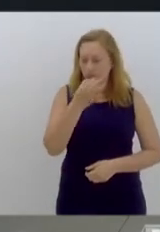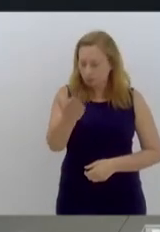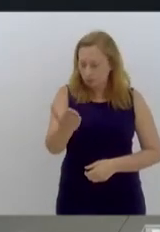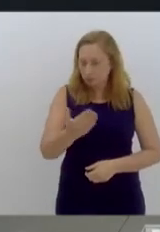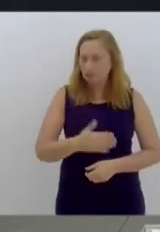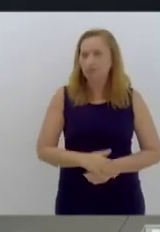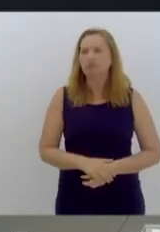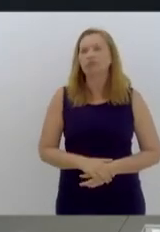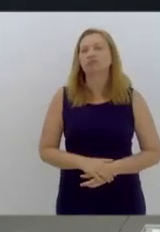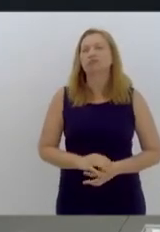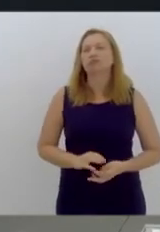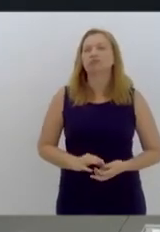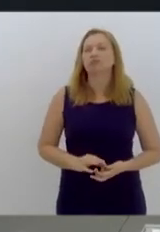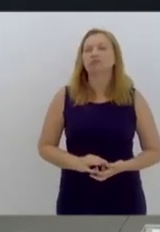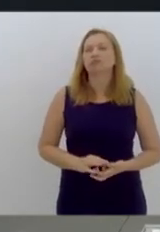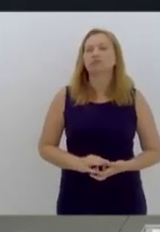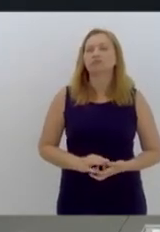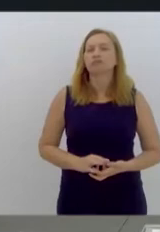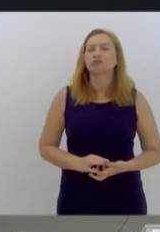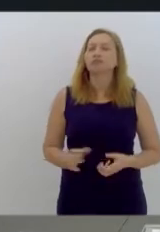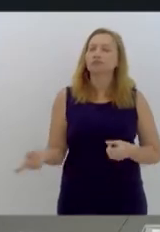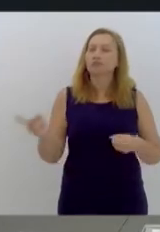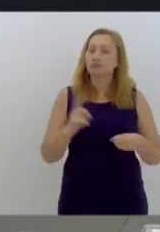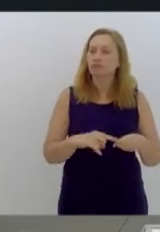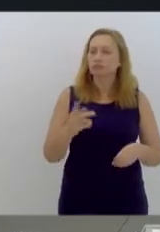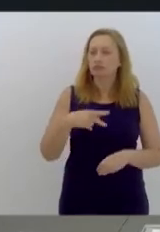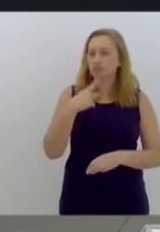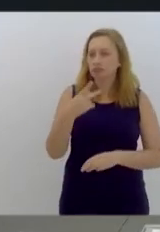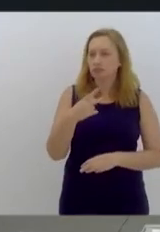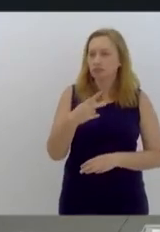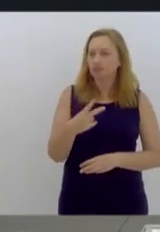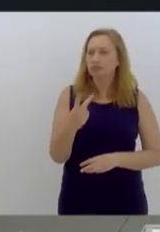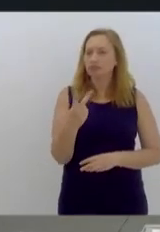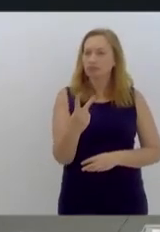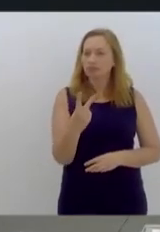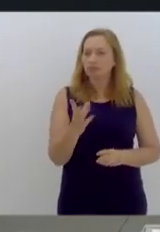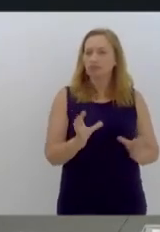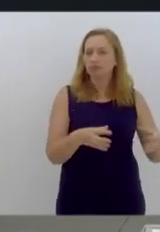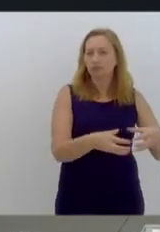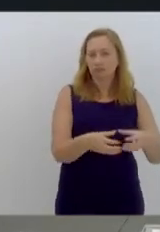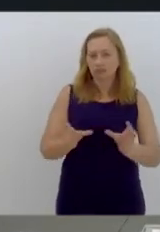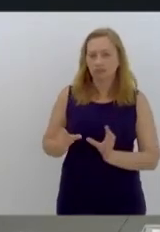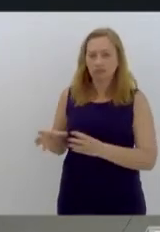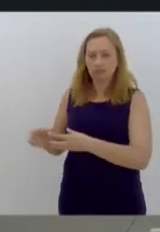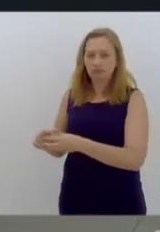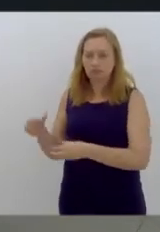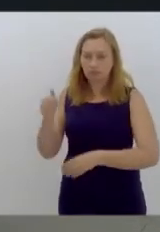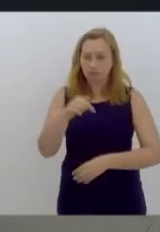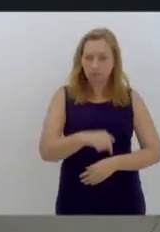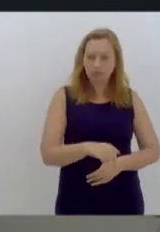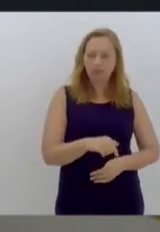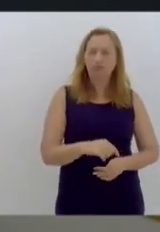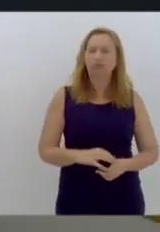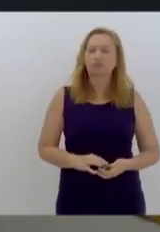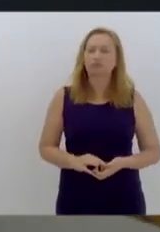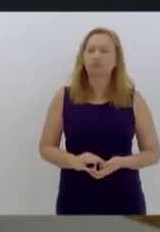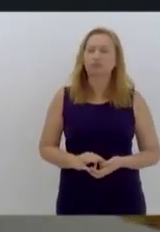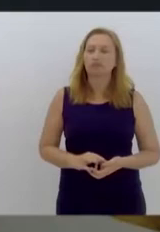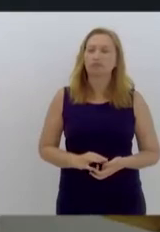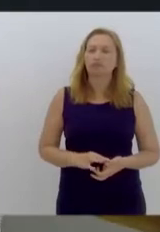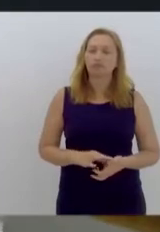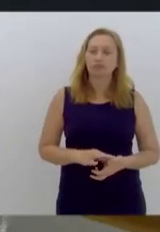sugestão. Eu volto a dizer, estas duas comissões que estão aqui não